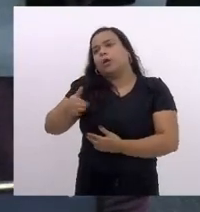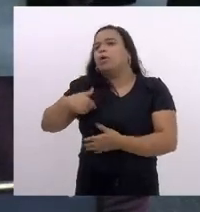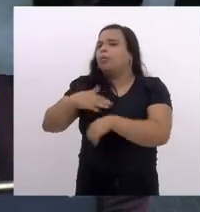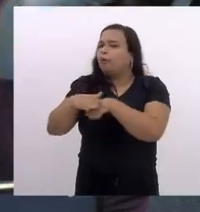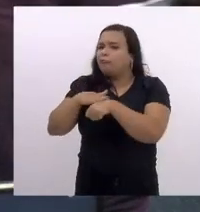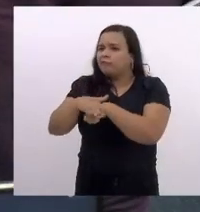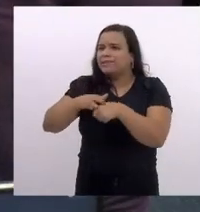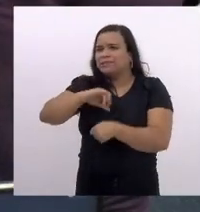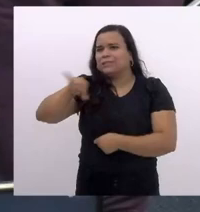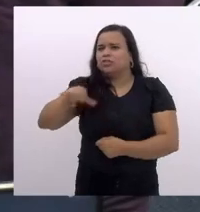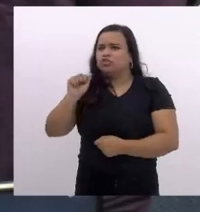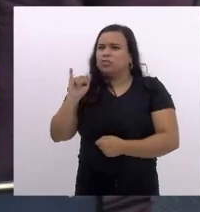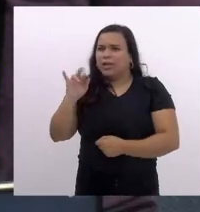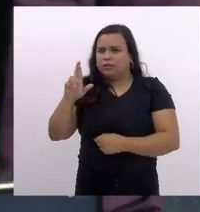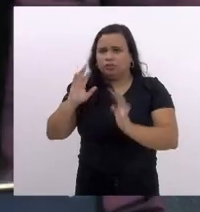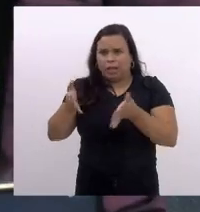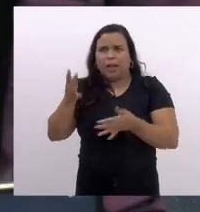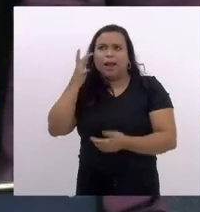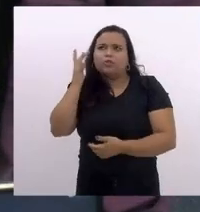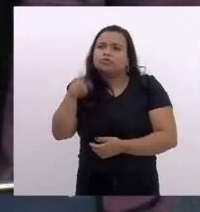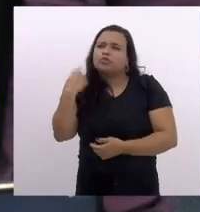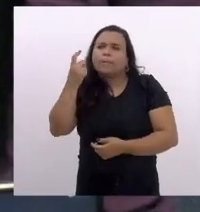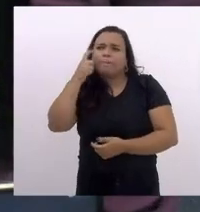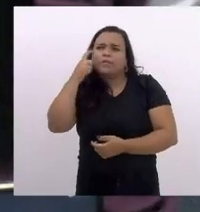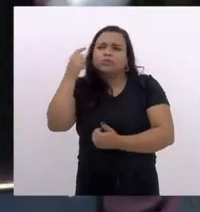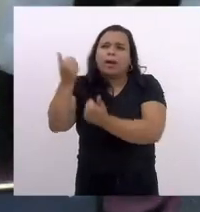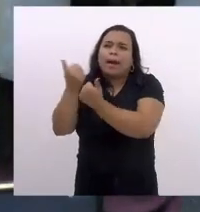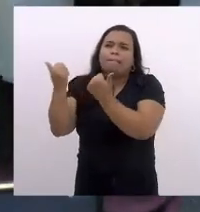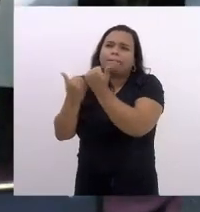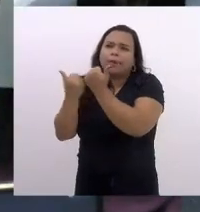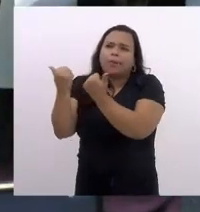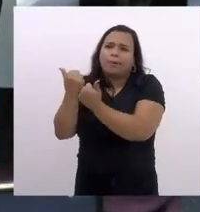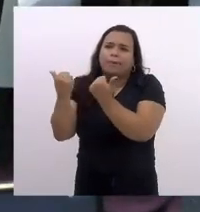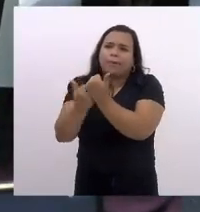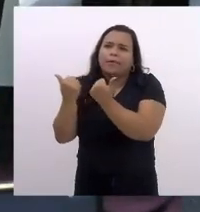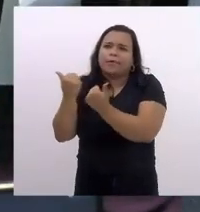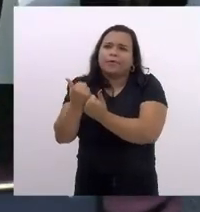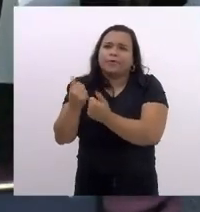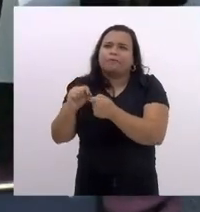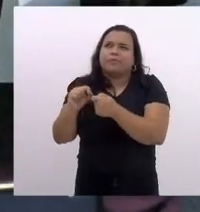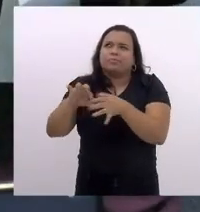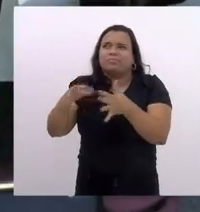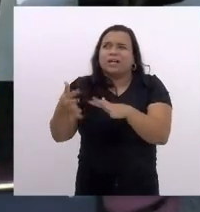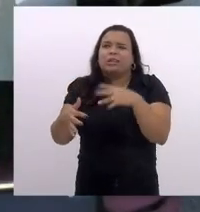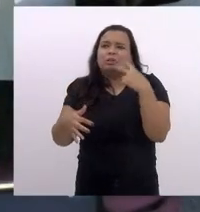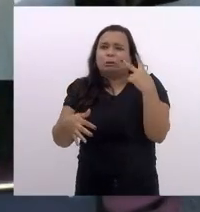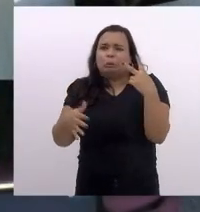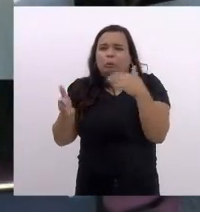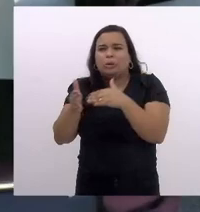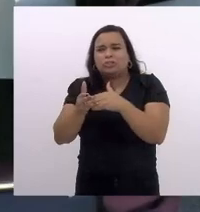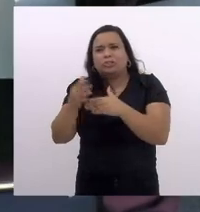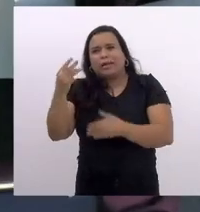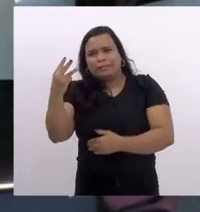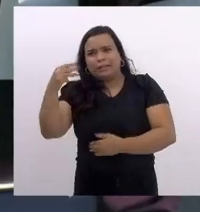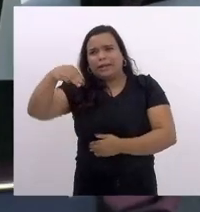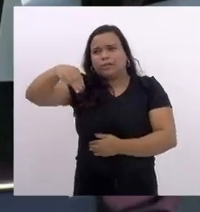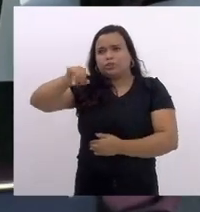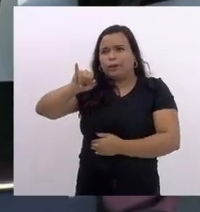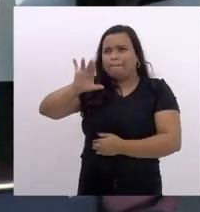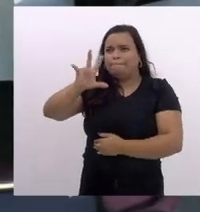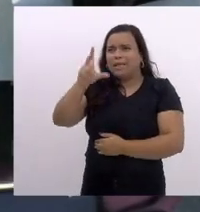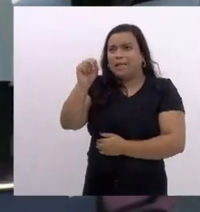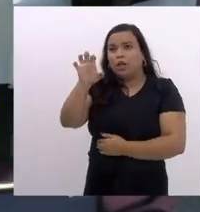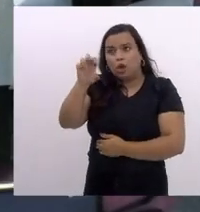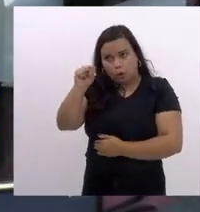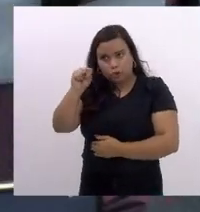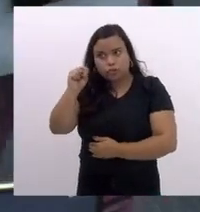eu acho que a gente consolidou uma ideia de fazer um apoio numa faixa de 2 a 3 milhões, se eu bem entendi, de 2 a 3 milhões. E a